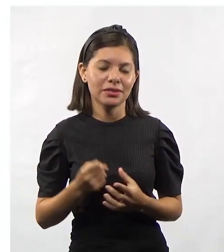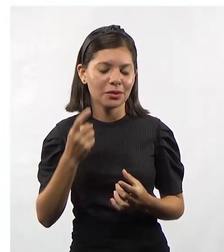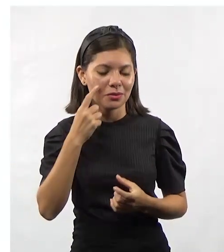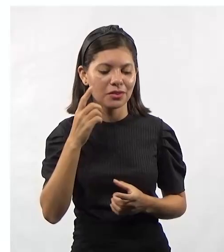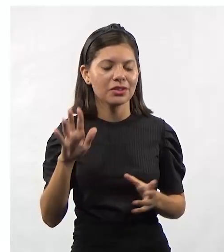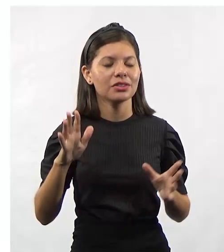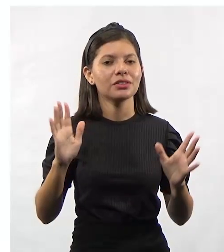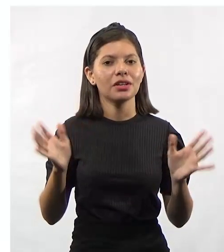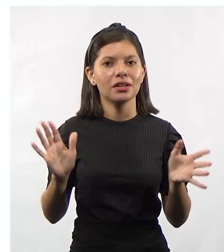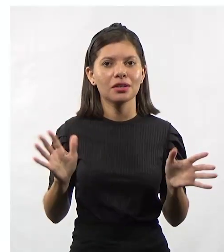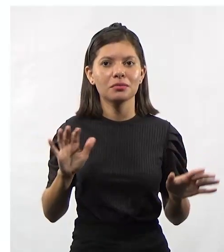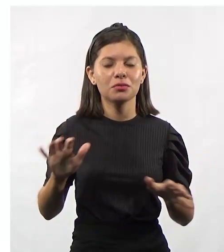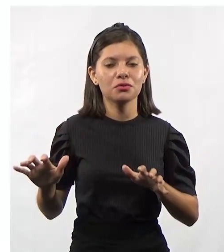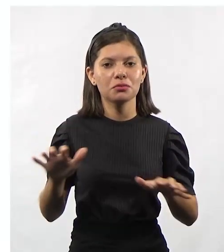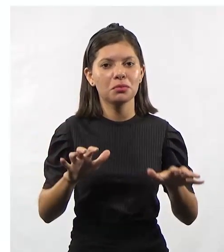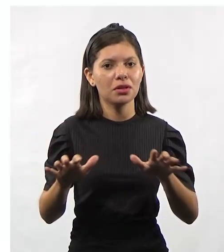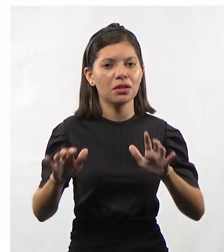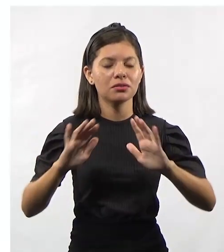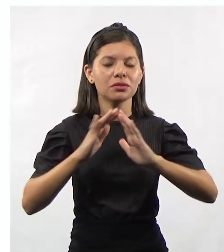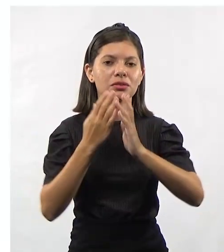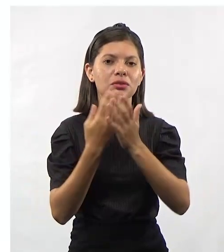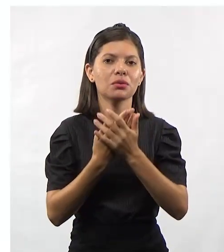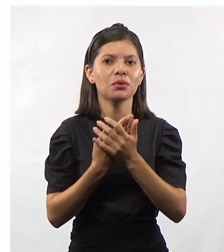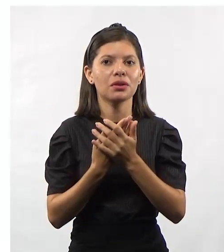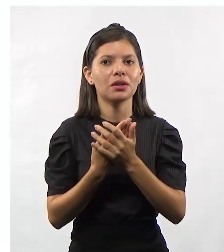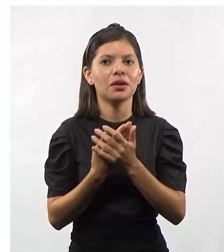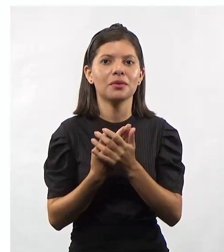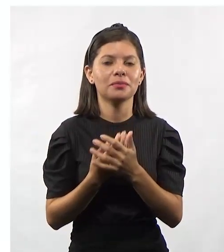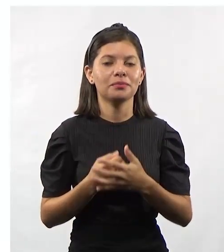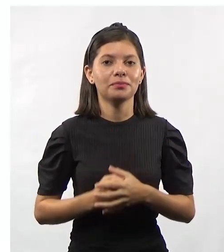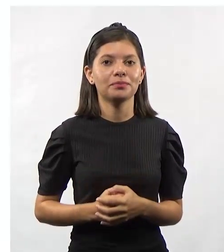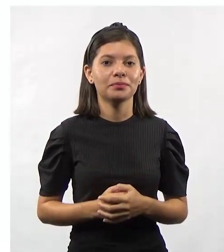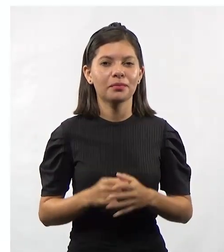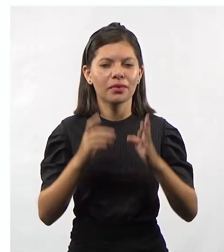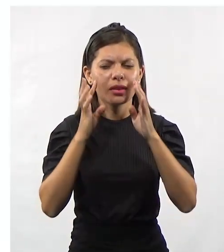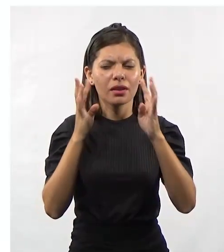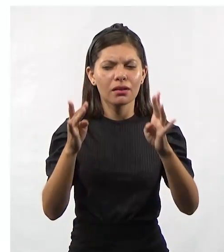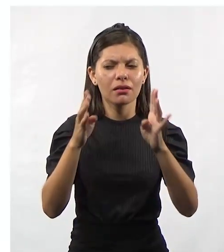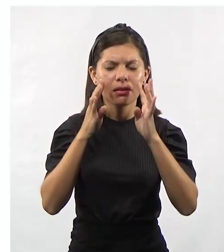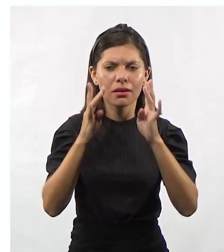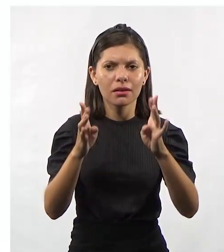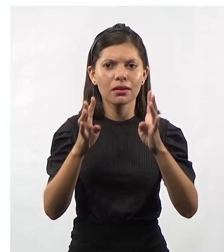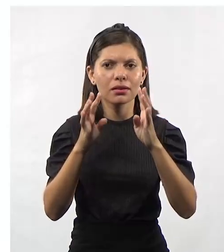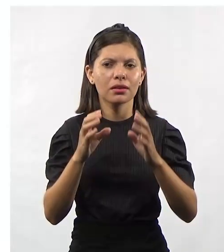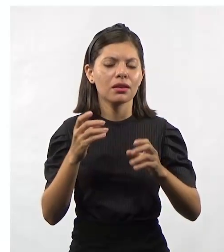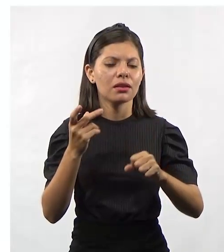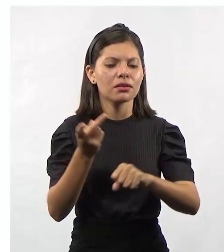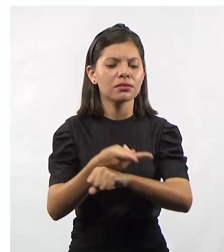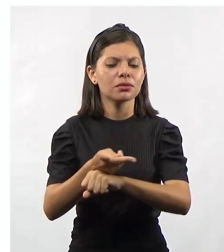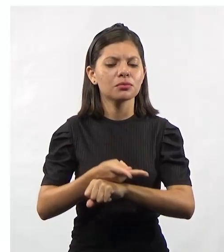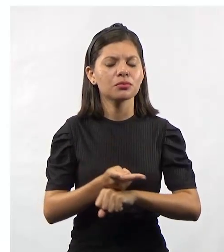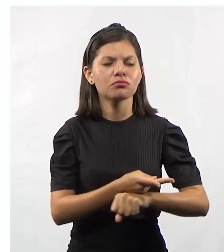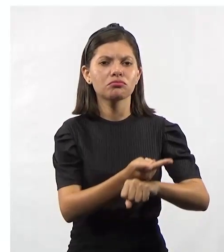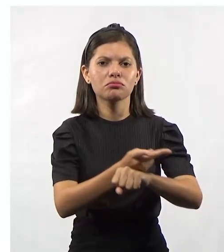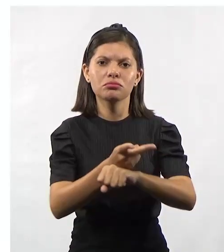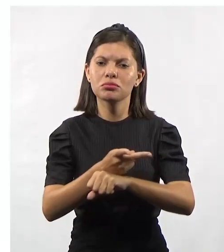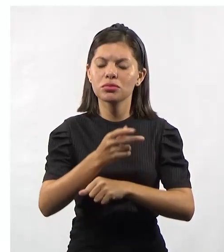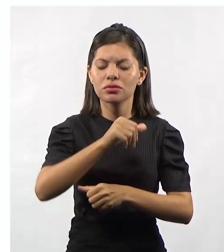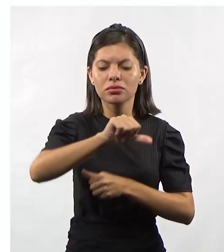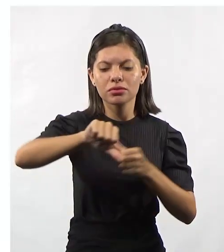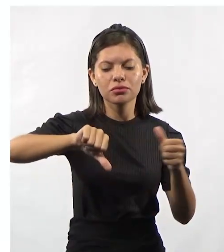muitos movimentos, né? Muitas escolas que estão bem antenadas nesse sentido, que estão buscando